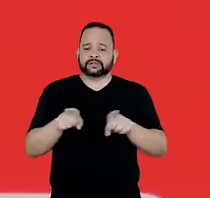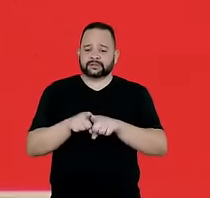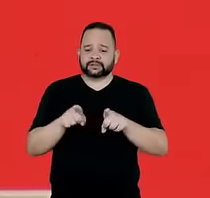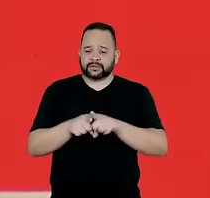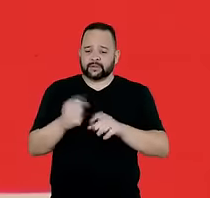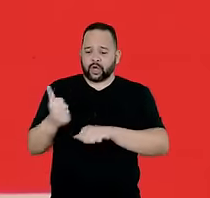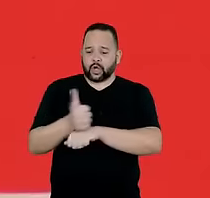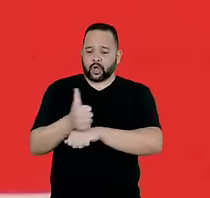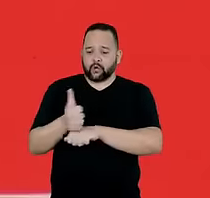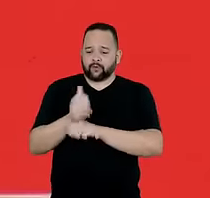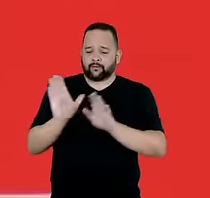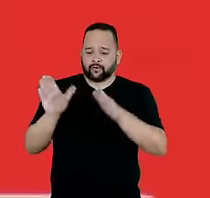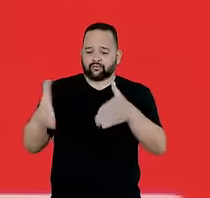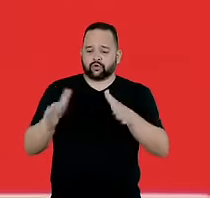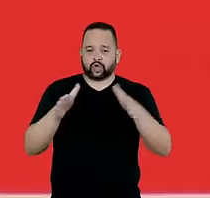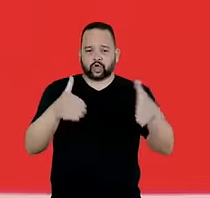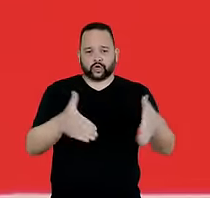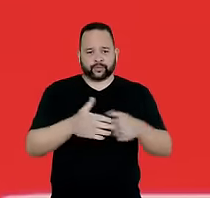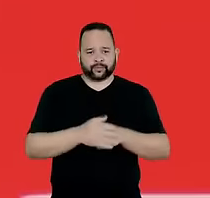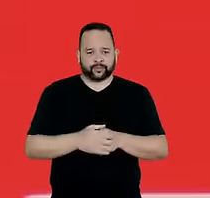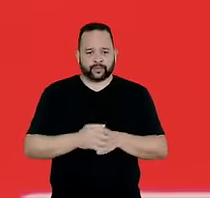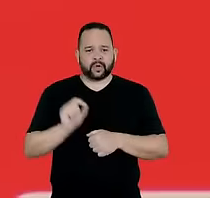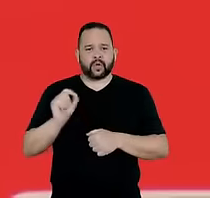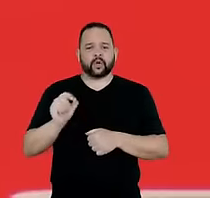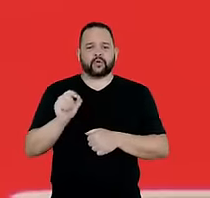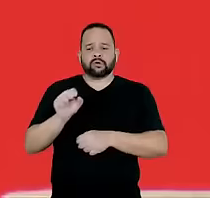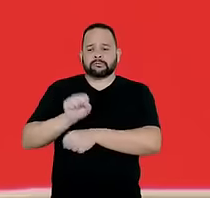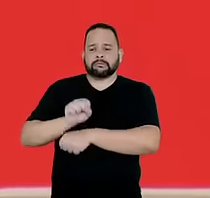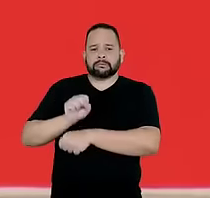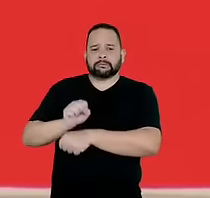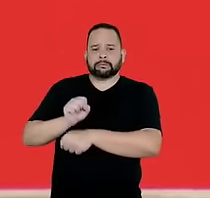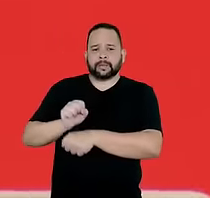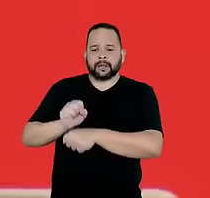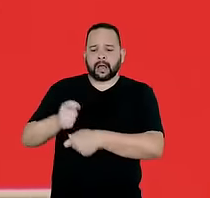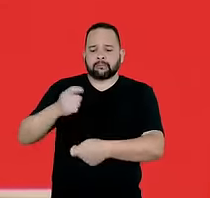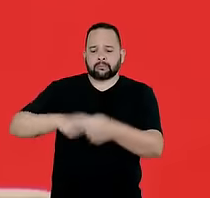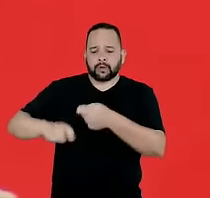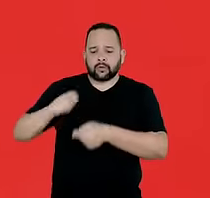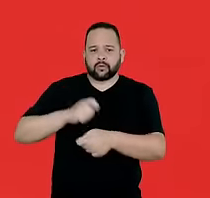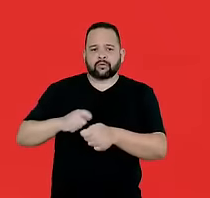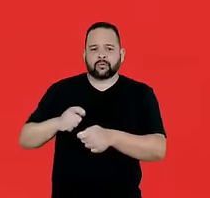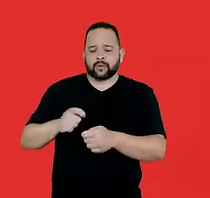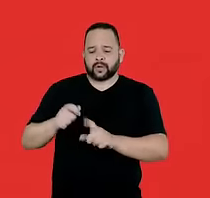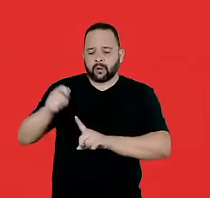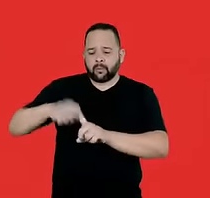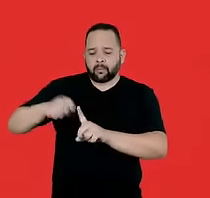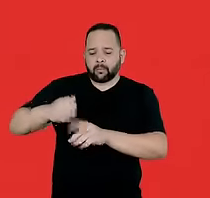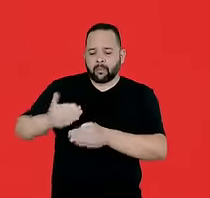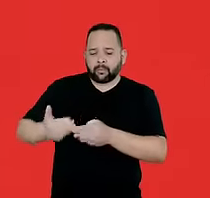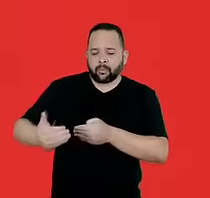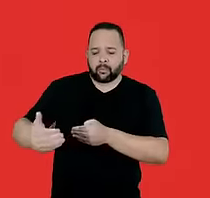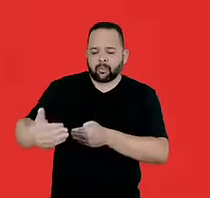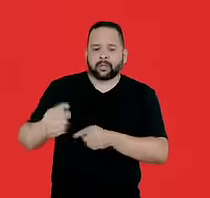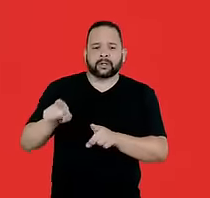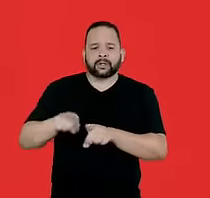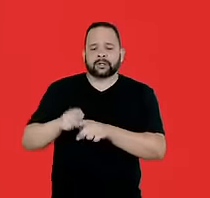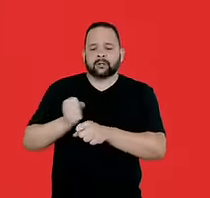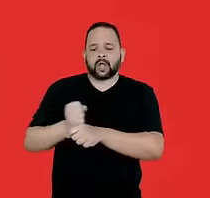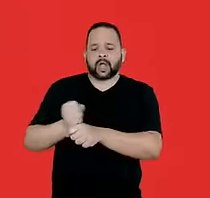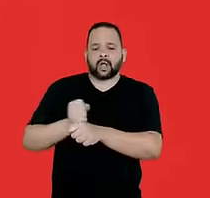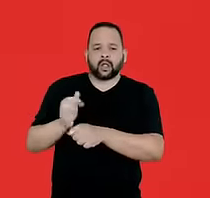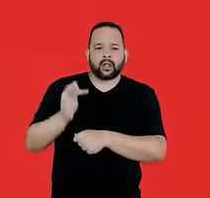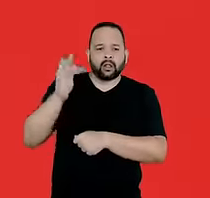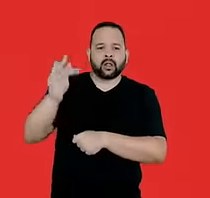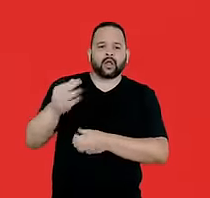econômico dos próximos meses e do próximo ano e como identificar as melhores oportunidades na hora de investir